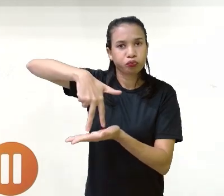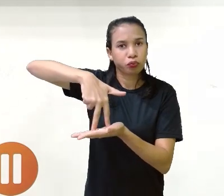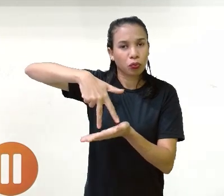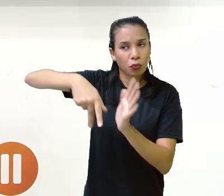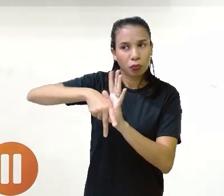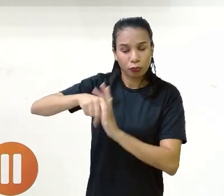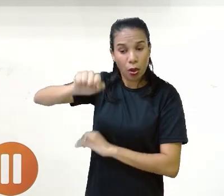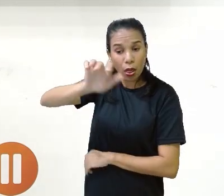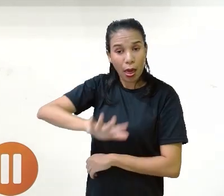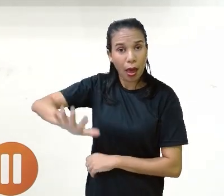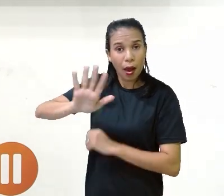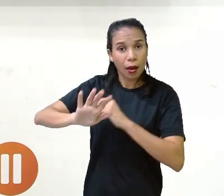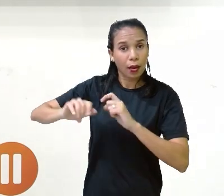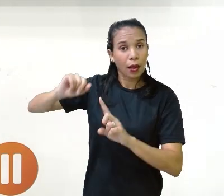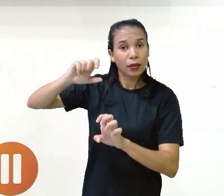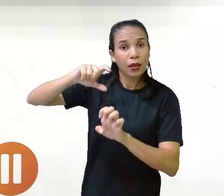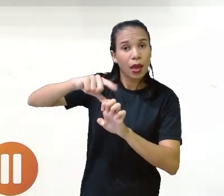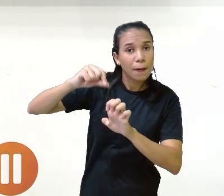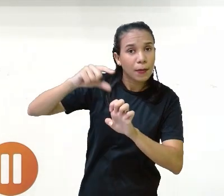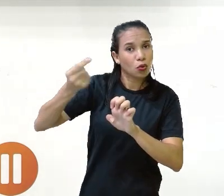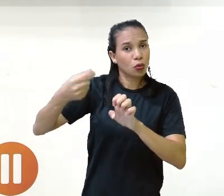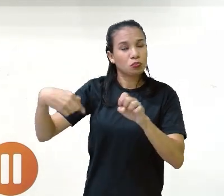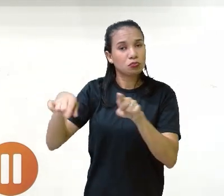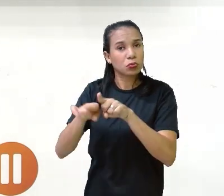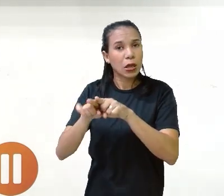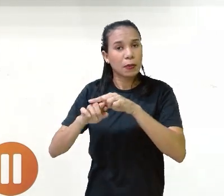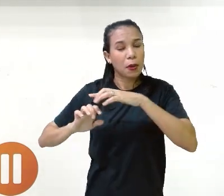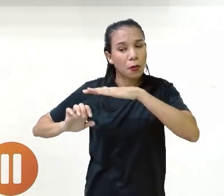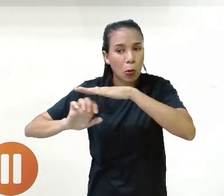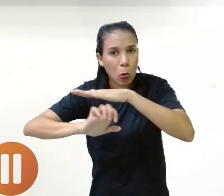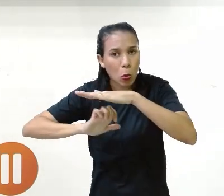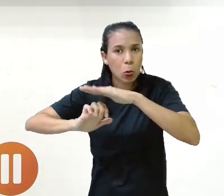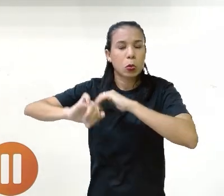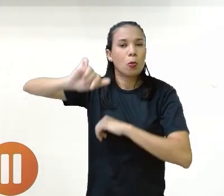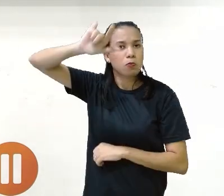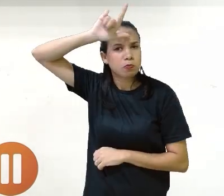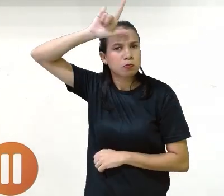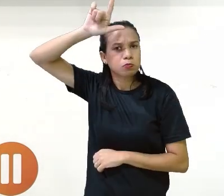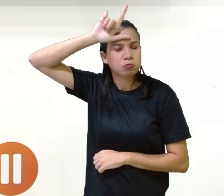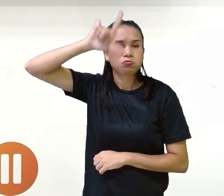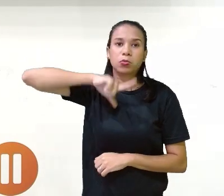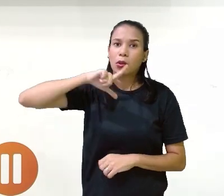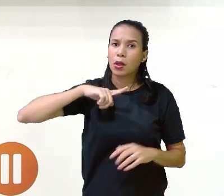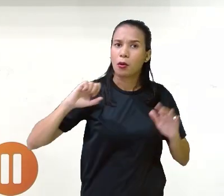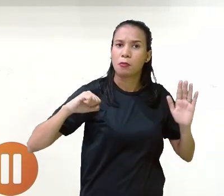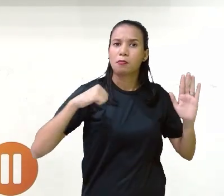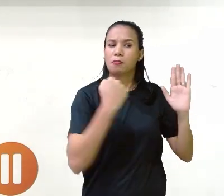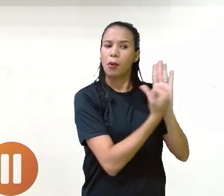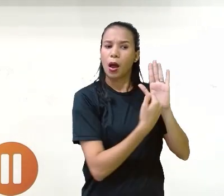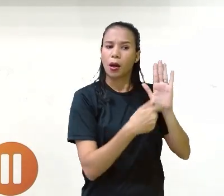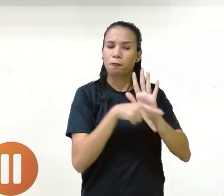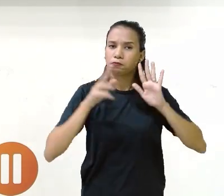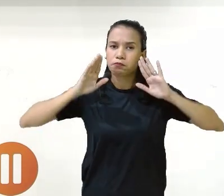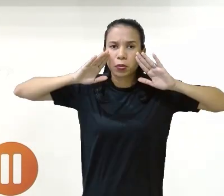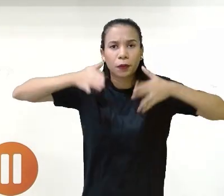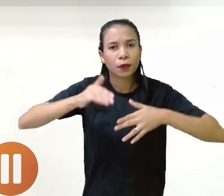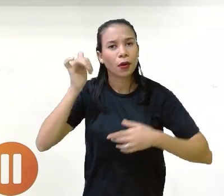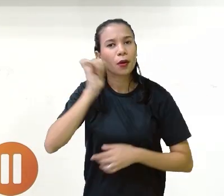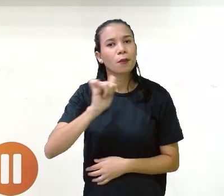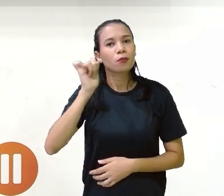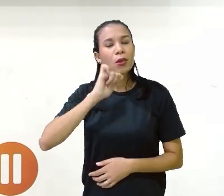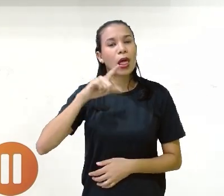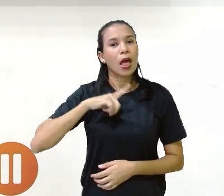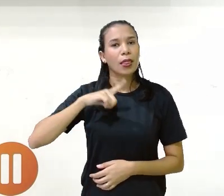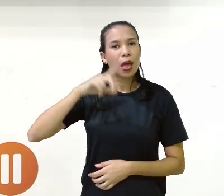área empresarial, sendo líder na área empresarial. Existe uma marca específica onde a mulher, ela é